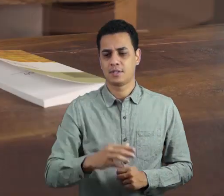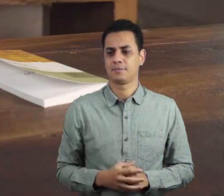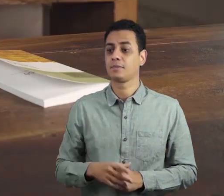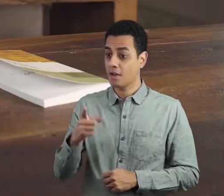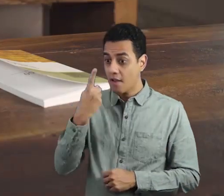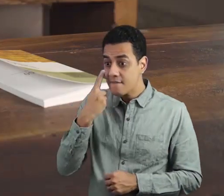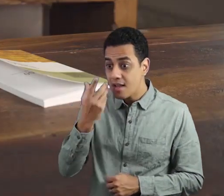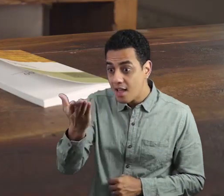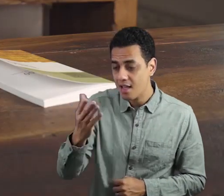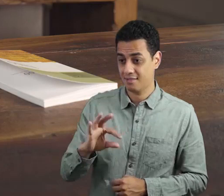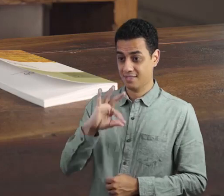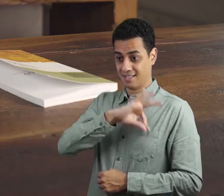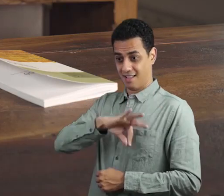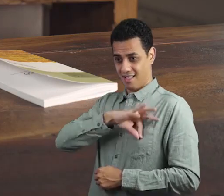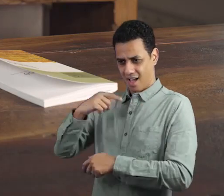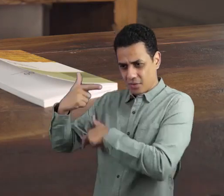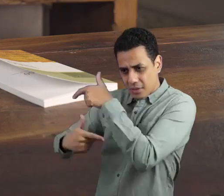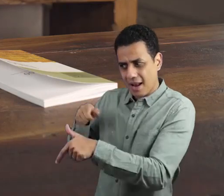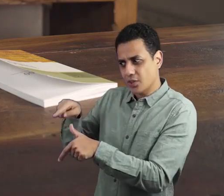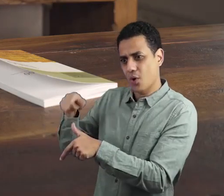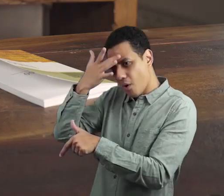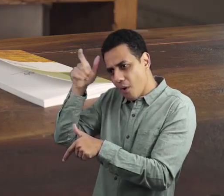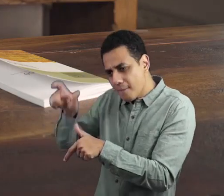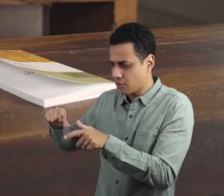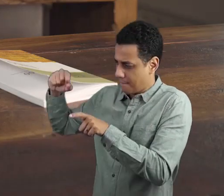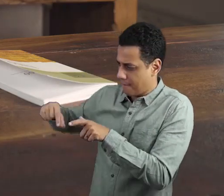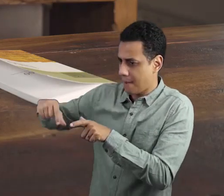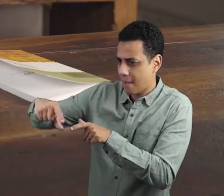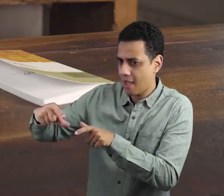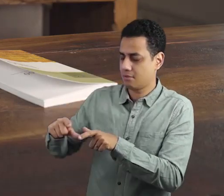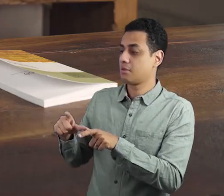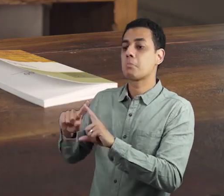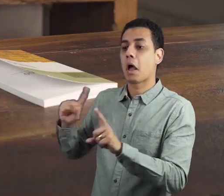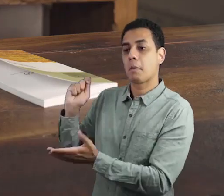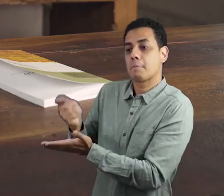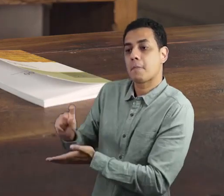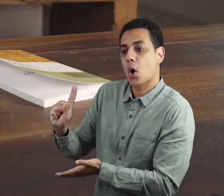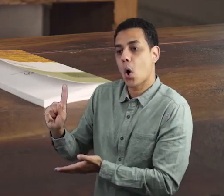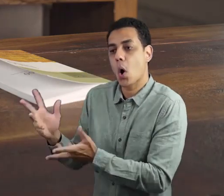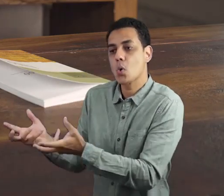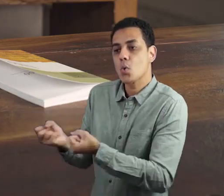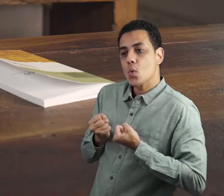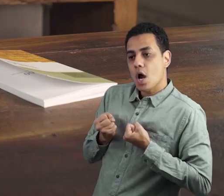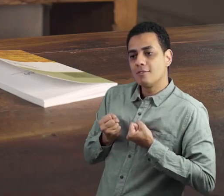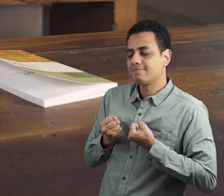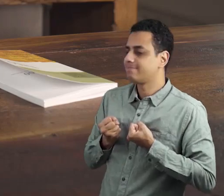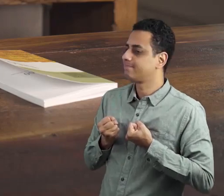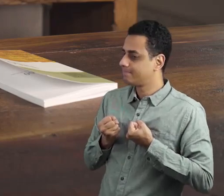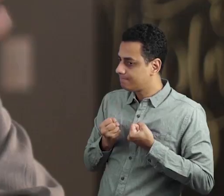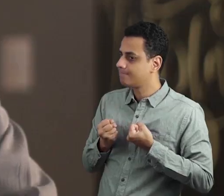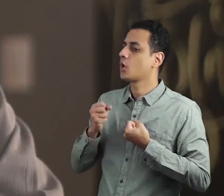Exércitos. Então o que ele está dizendo aqui, mostrando, é que existe um clamor no coração daquele que está sendo